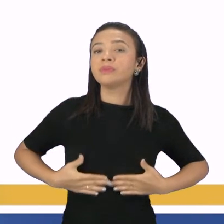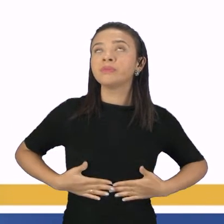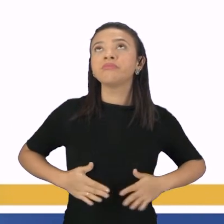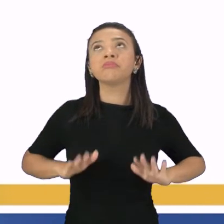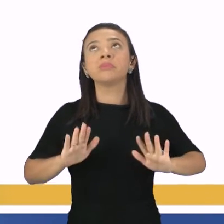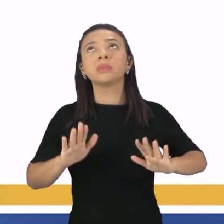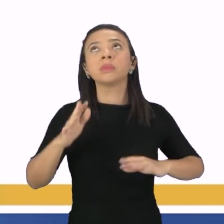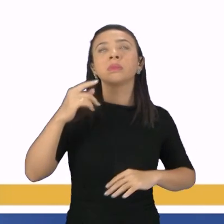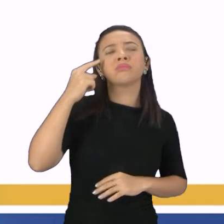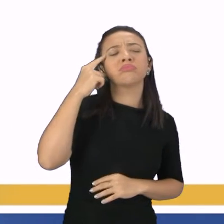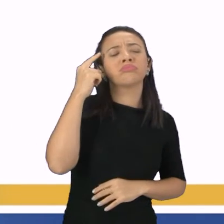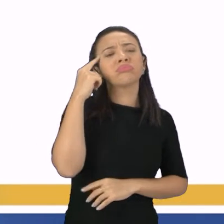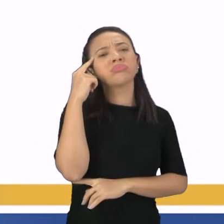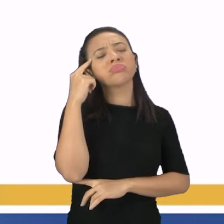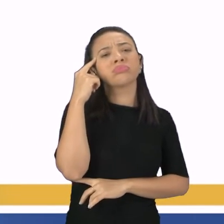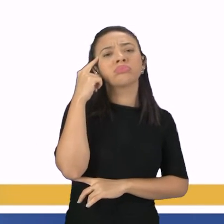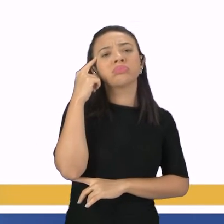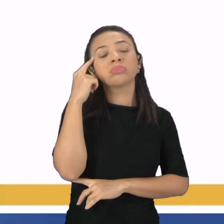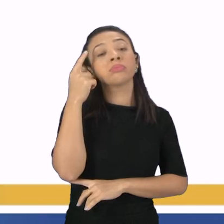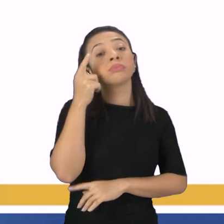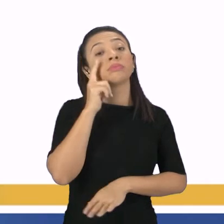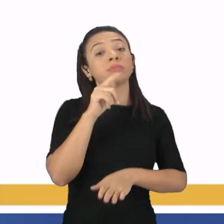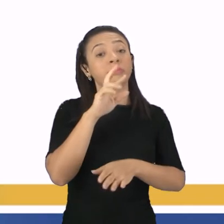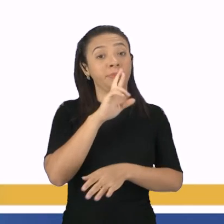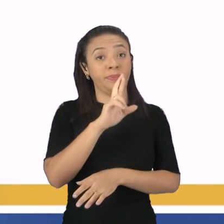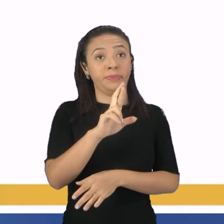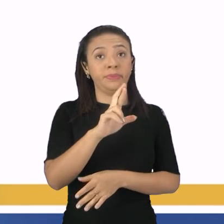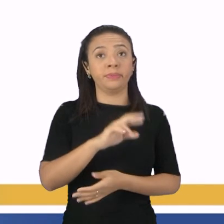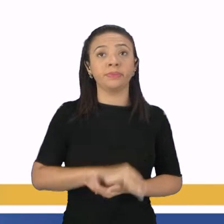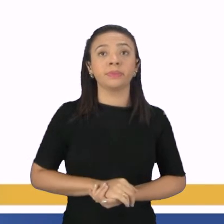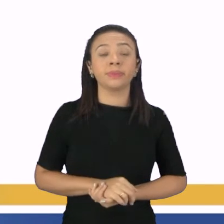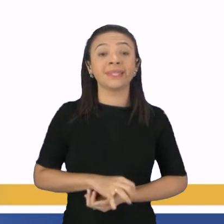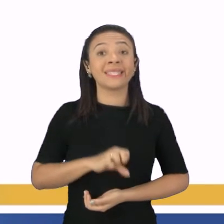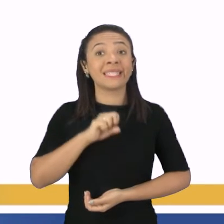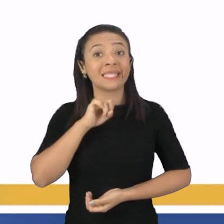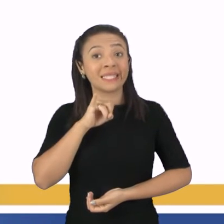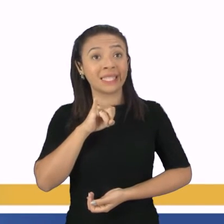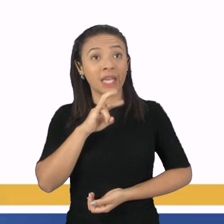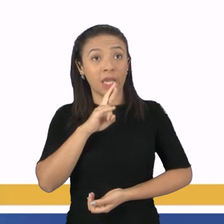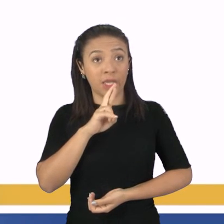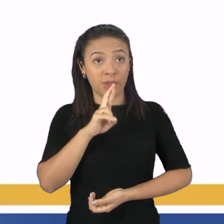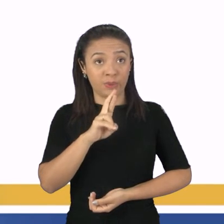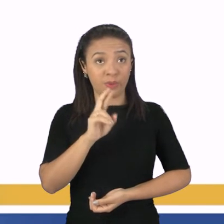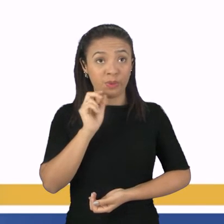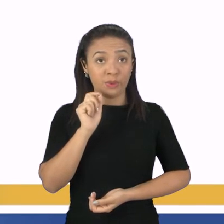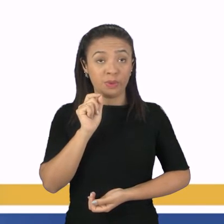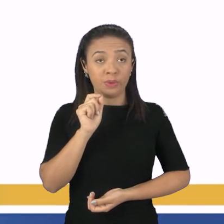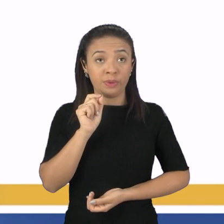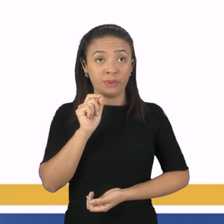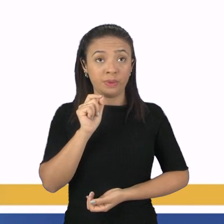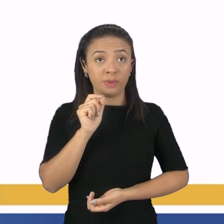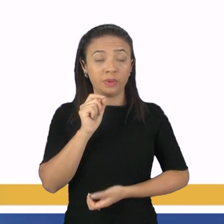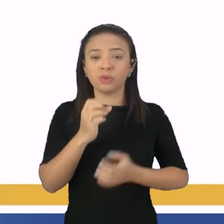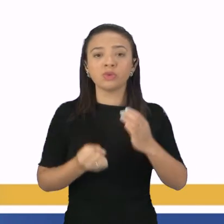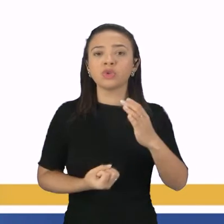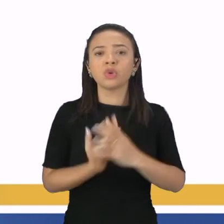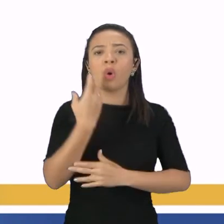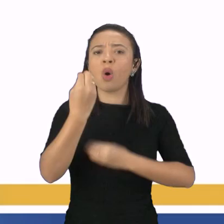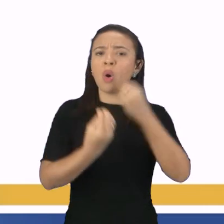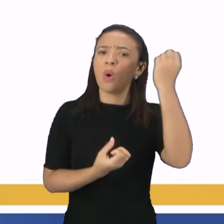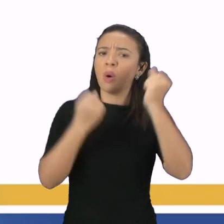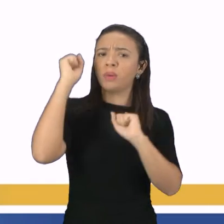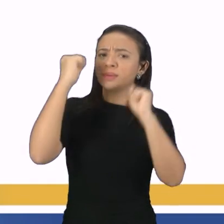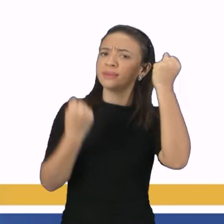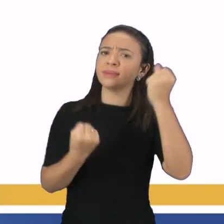vai pensar um pouquinho e responder, né? E aí, se você respondeu como foi que surgiu a